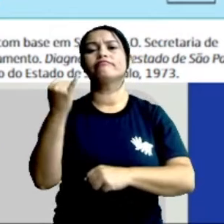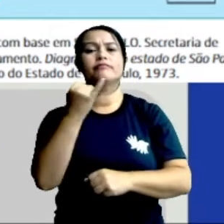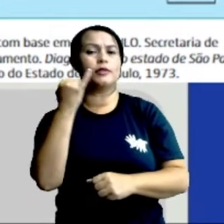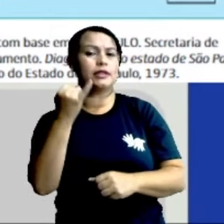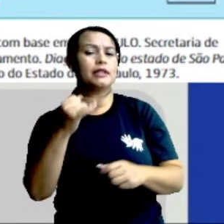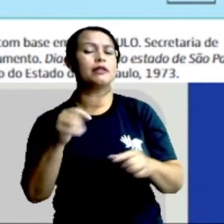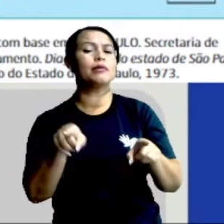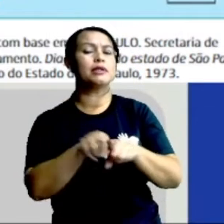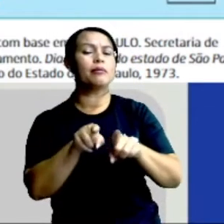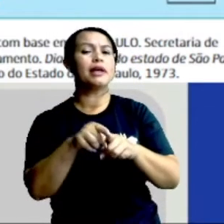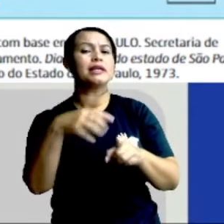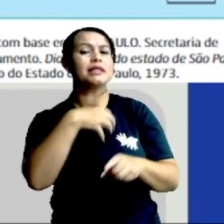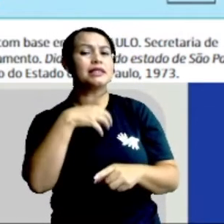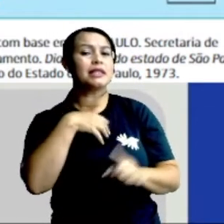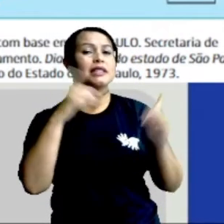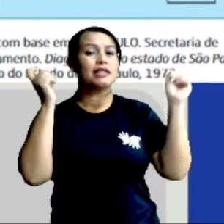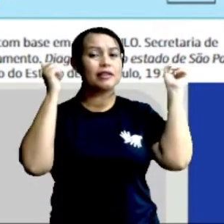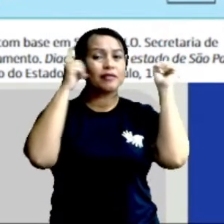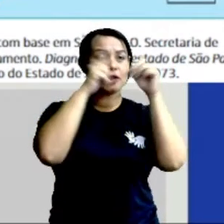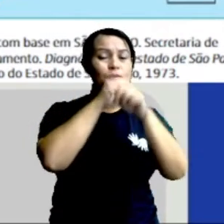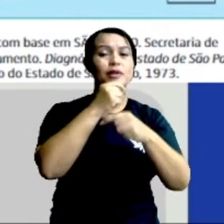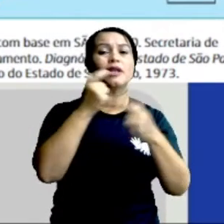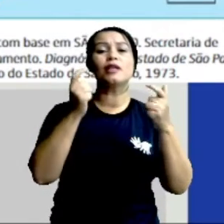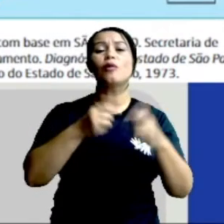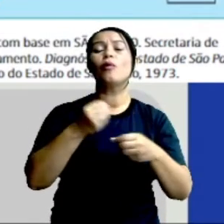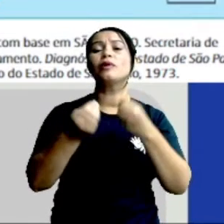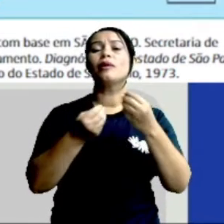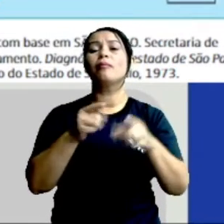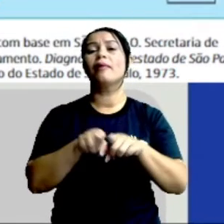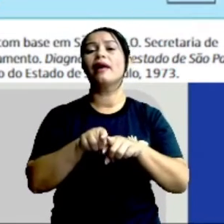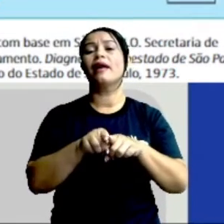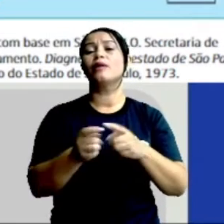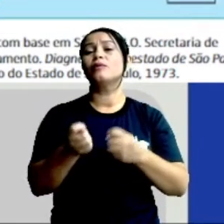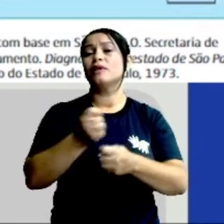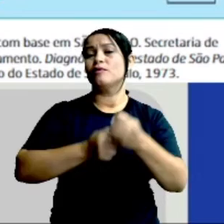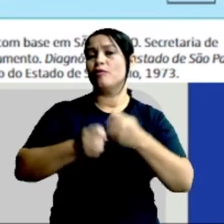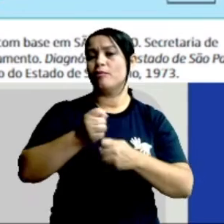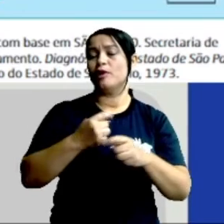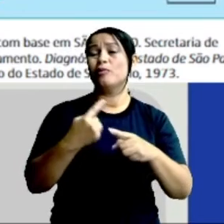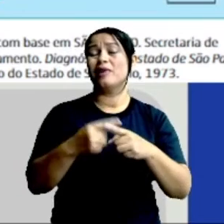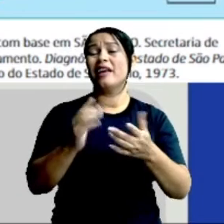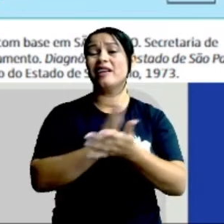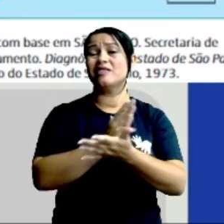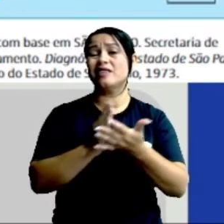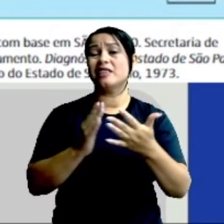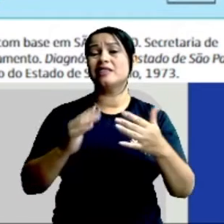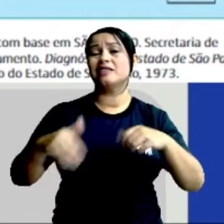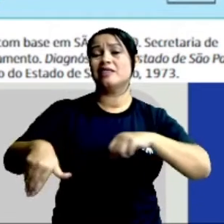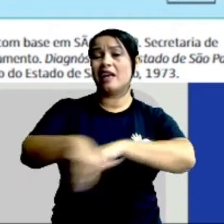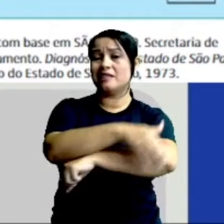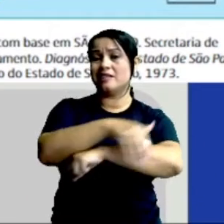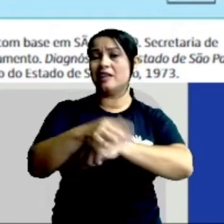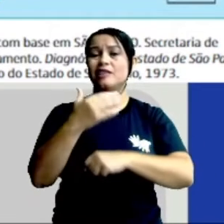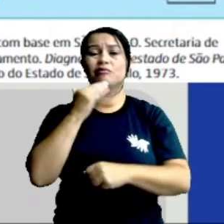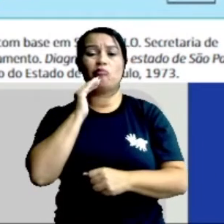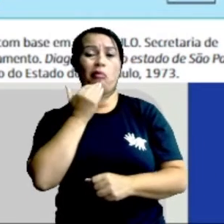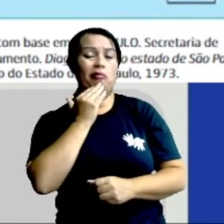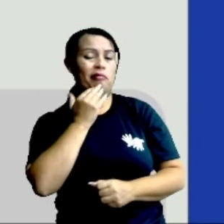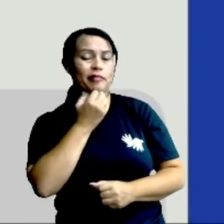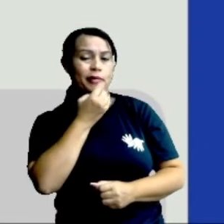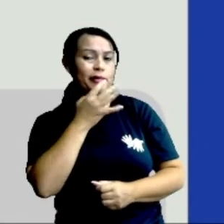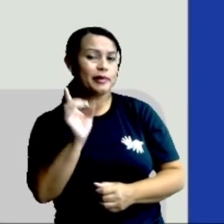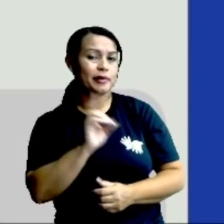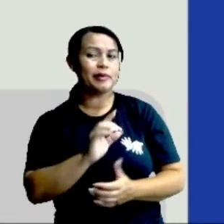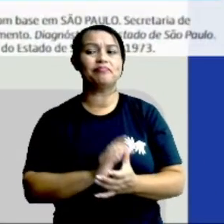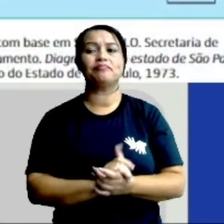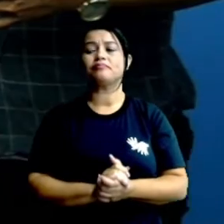até dificuldades para a nossa produção e o nosso desenvolvimento econômico, porque as estradas muitas vezes não são as melhores, né?